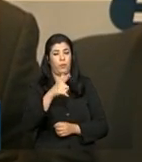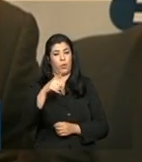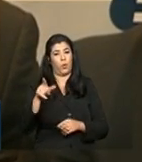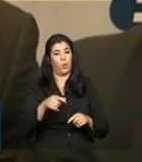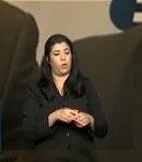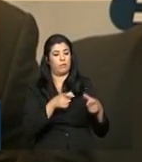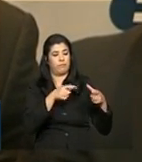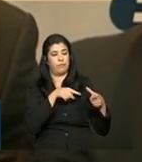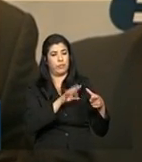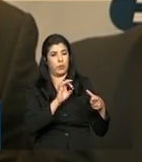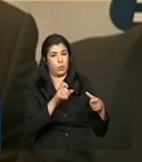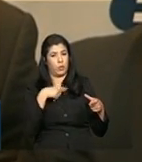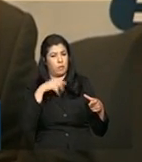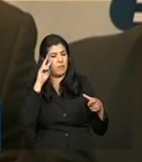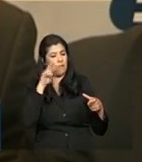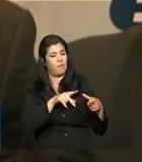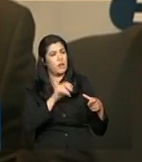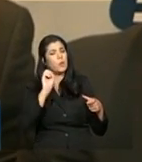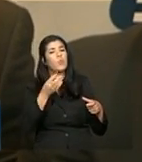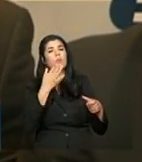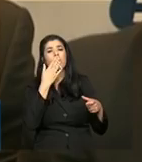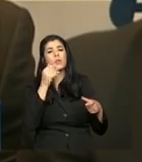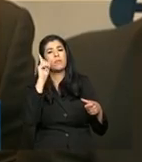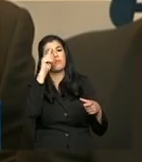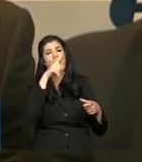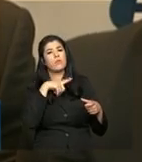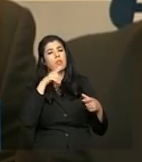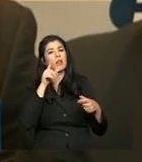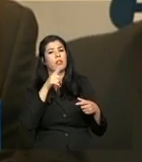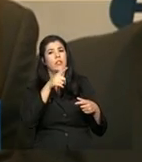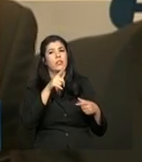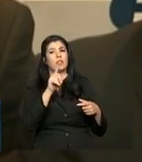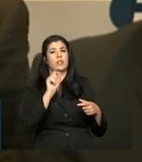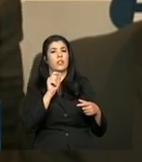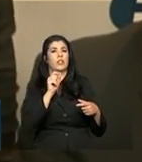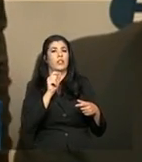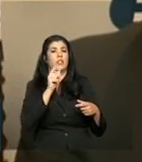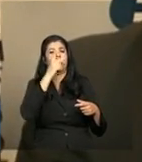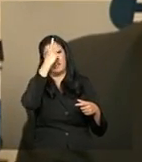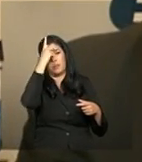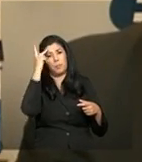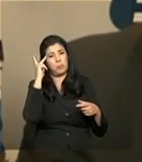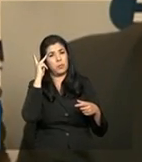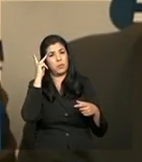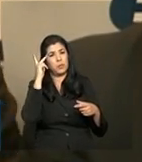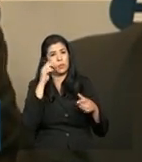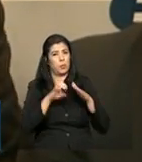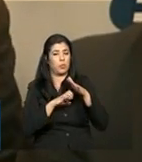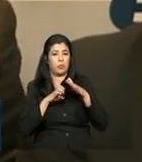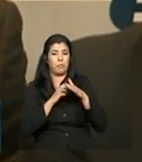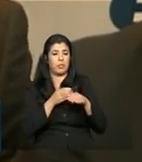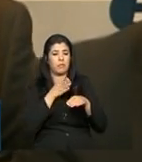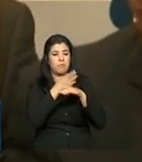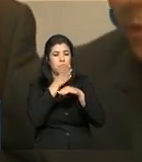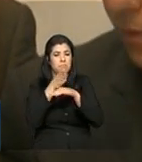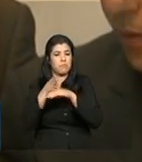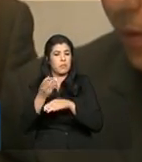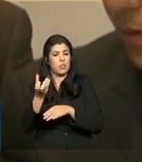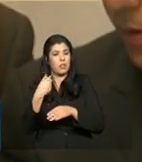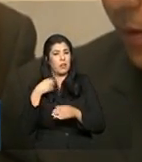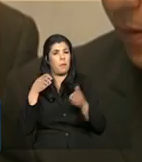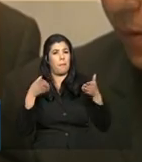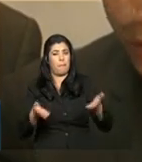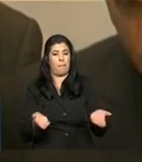vamos revisar também as dificuldades que podem ter sido apontadas pelos empreendedores que se habilitaram em